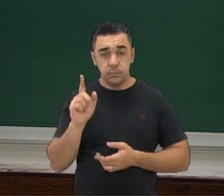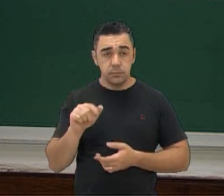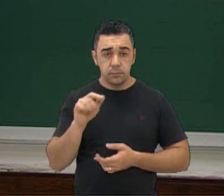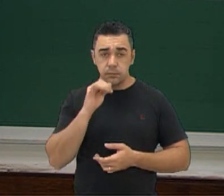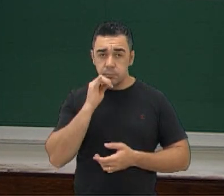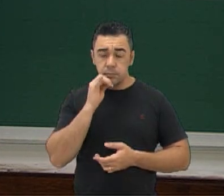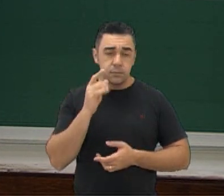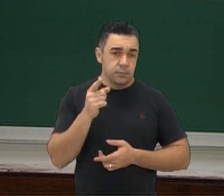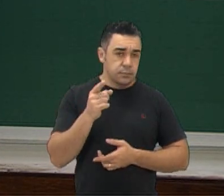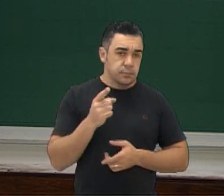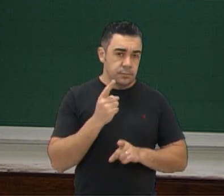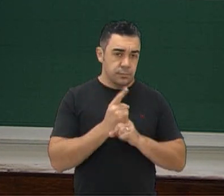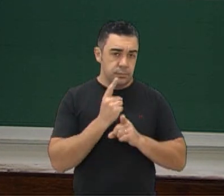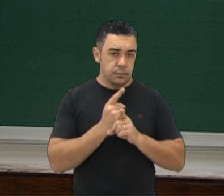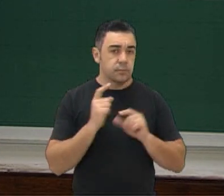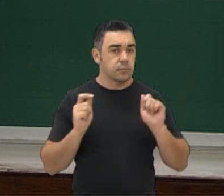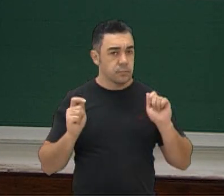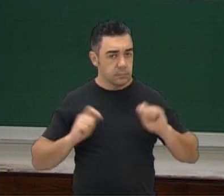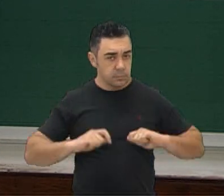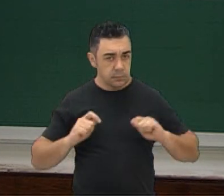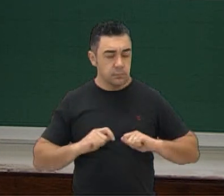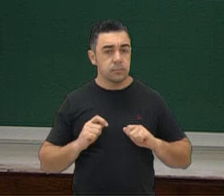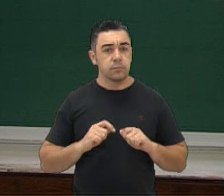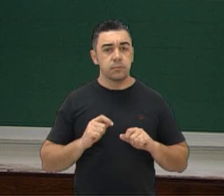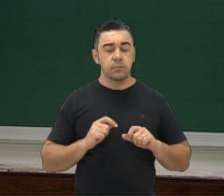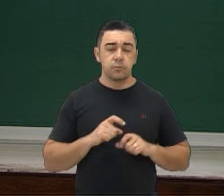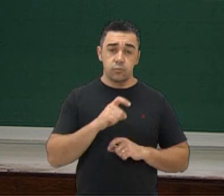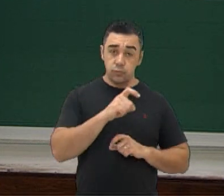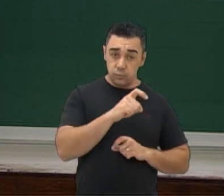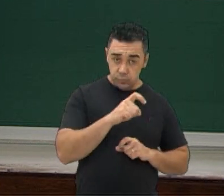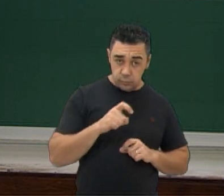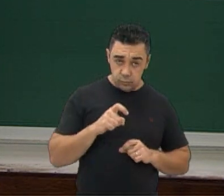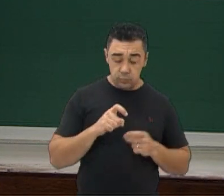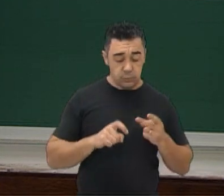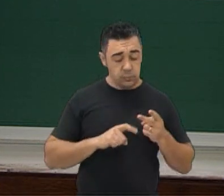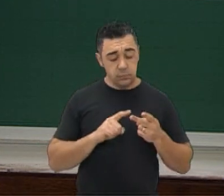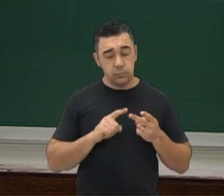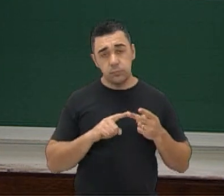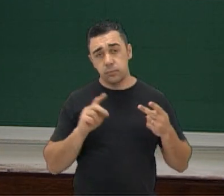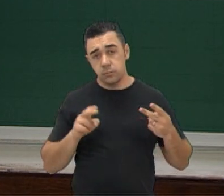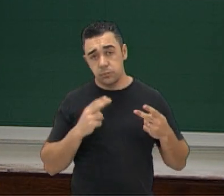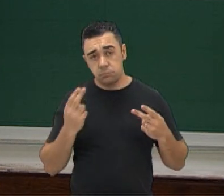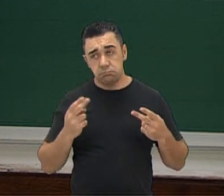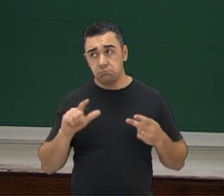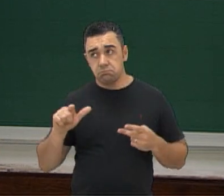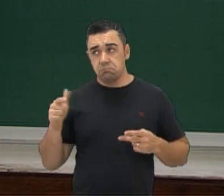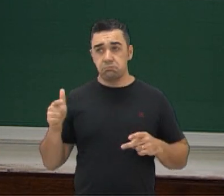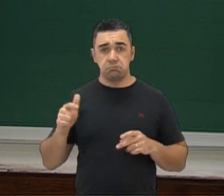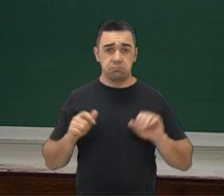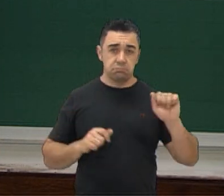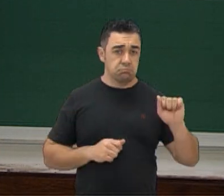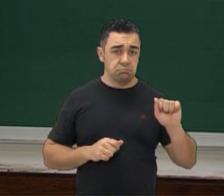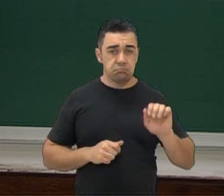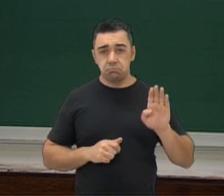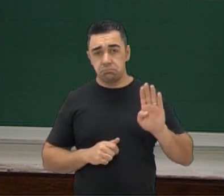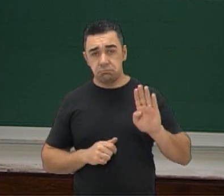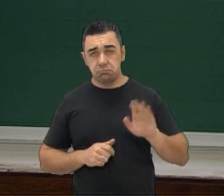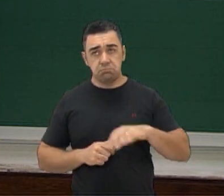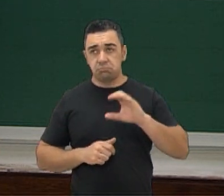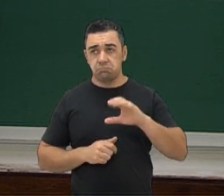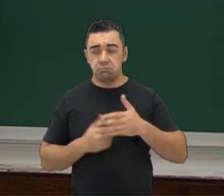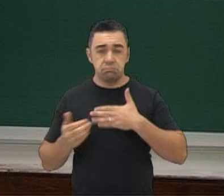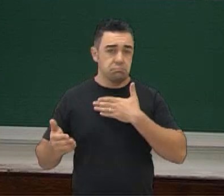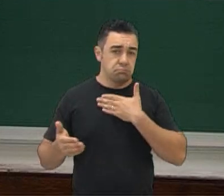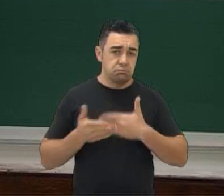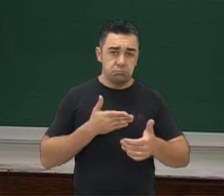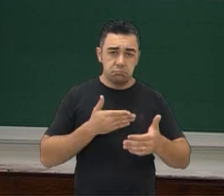em algumas expressões, pode estar representado pela letra X ou pode estar representado por qualquer outra letra, não especificamente pela